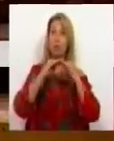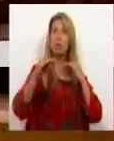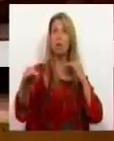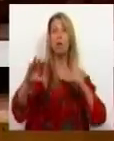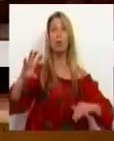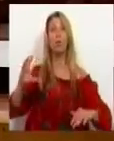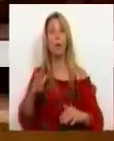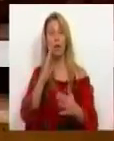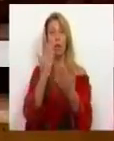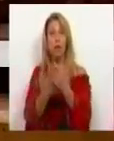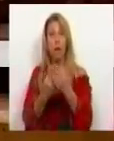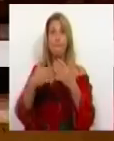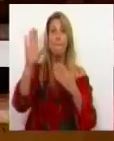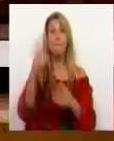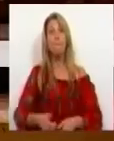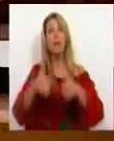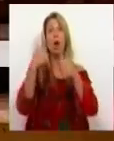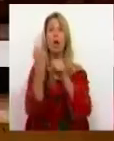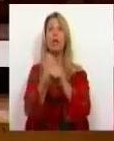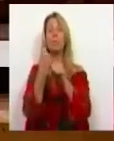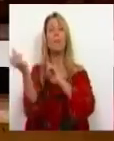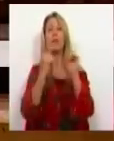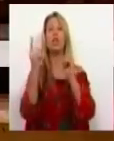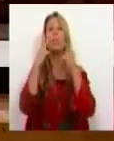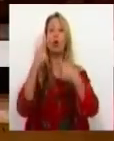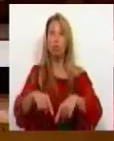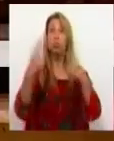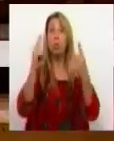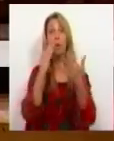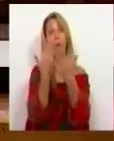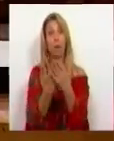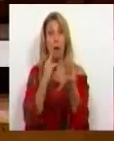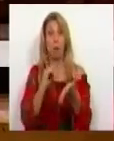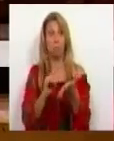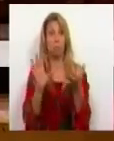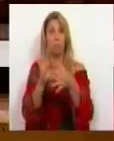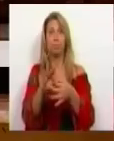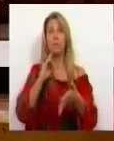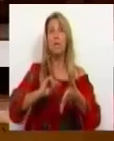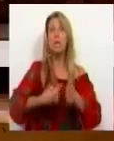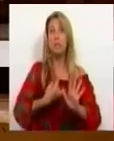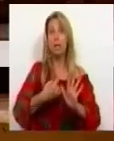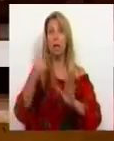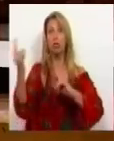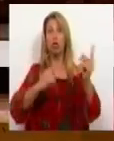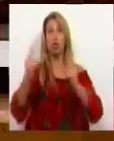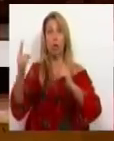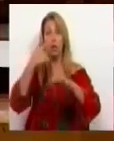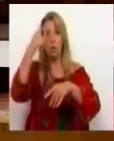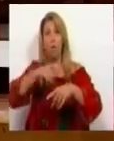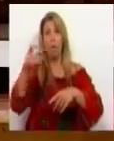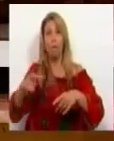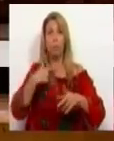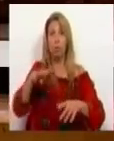país, oferecendo mais e melhores transportes públicos para servir as necessidades de locação nos vários territórios urbanos e rurais,